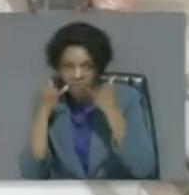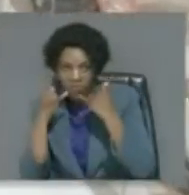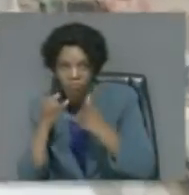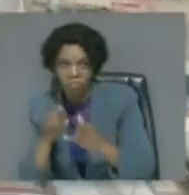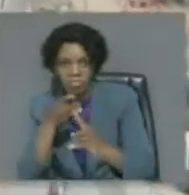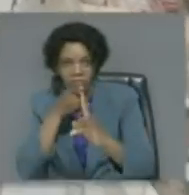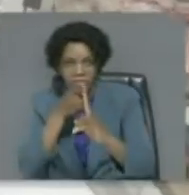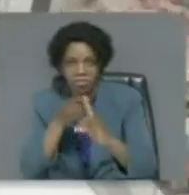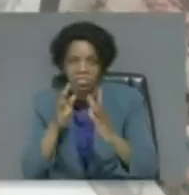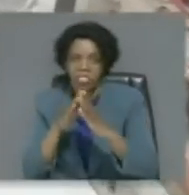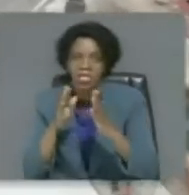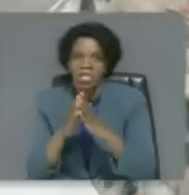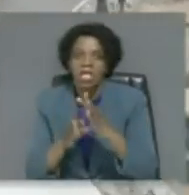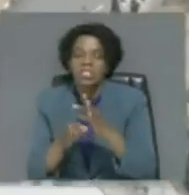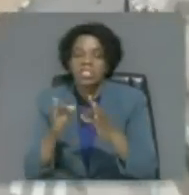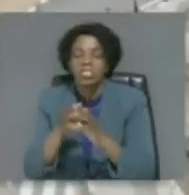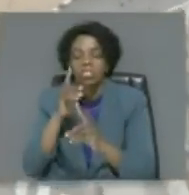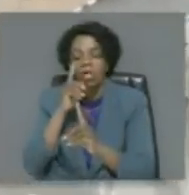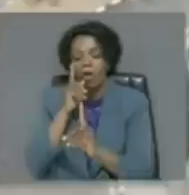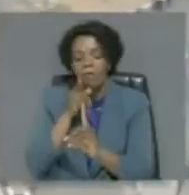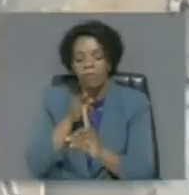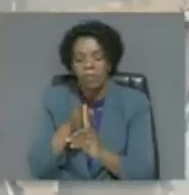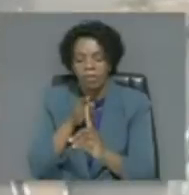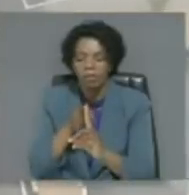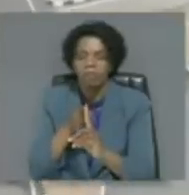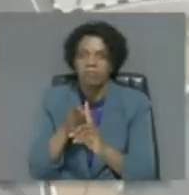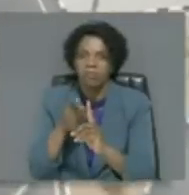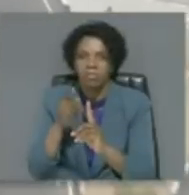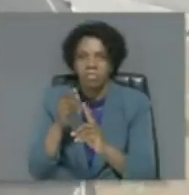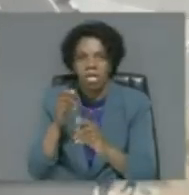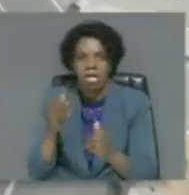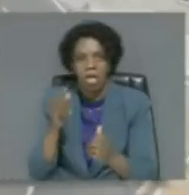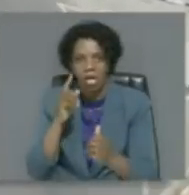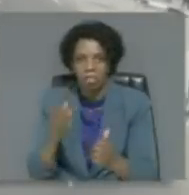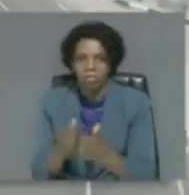vasto auditório da televisão pública de Angola